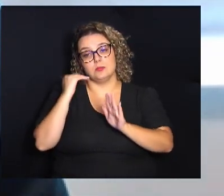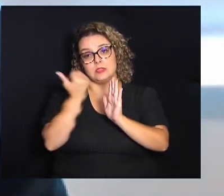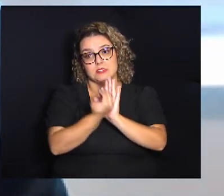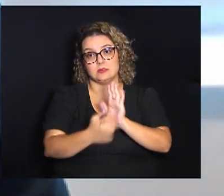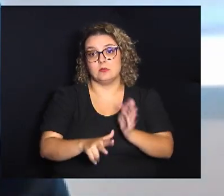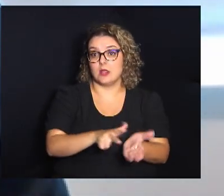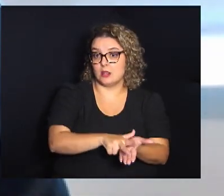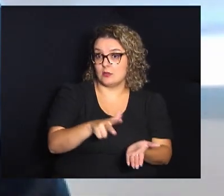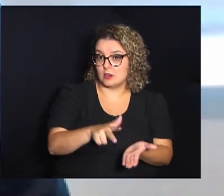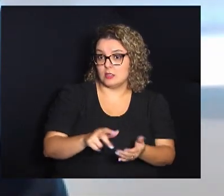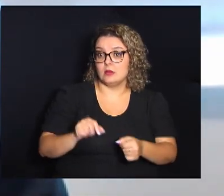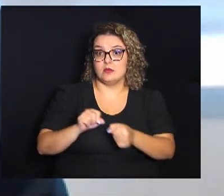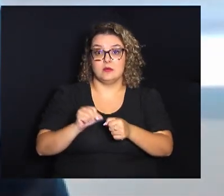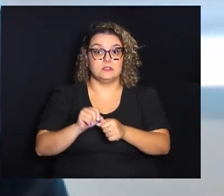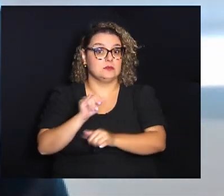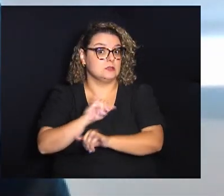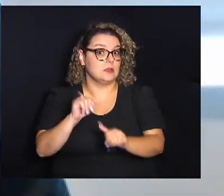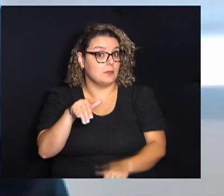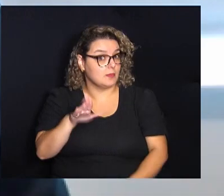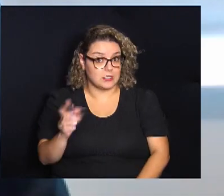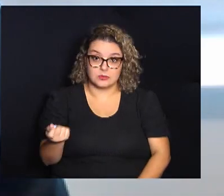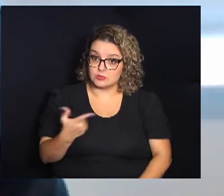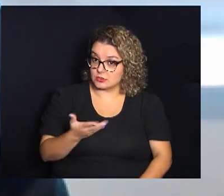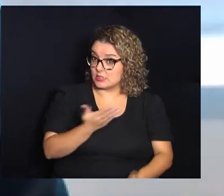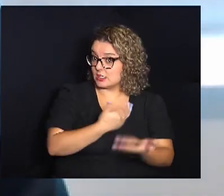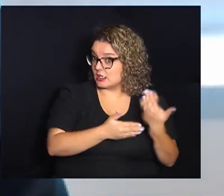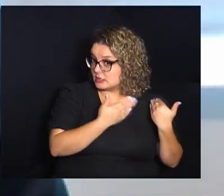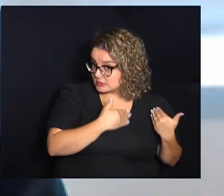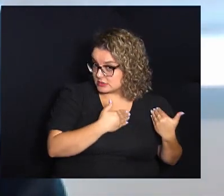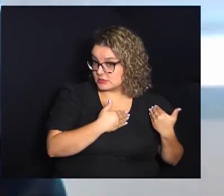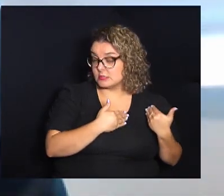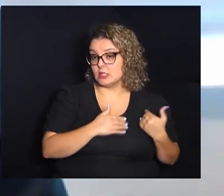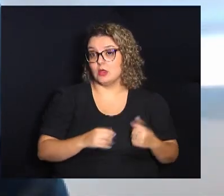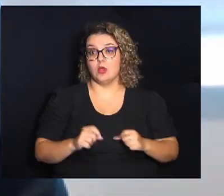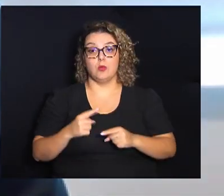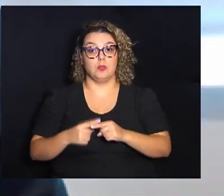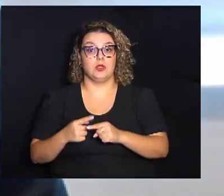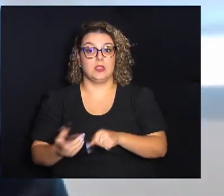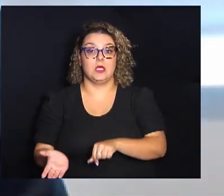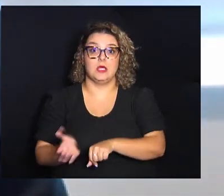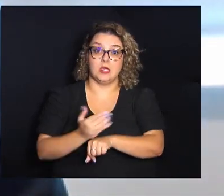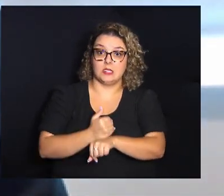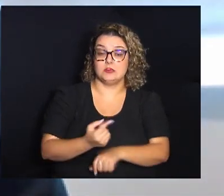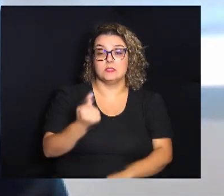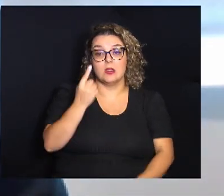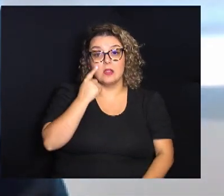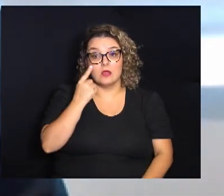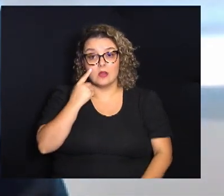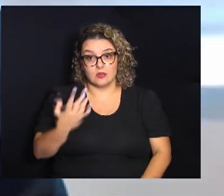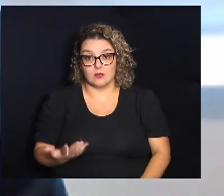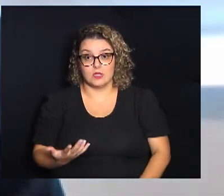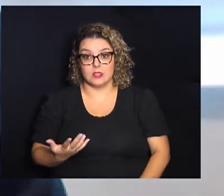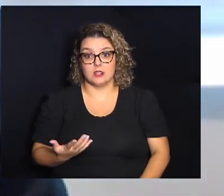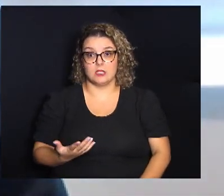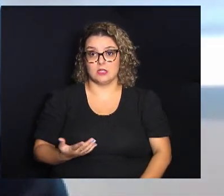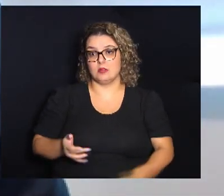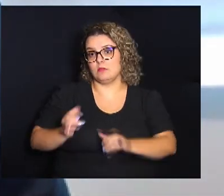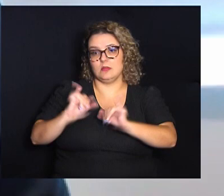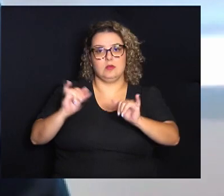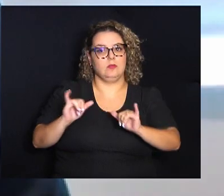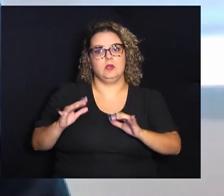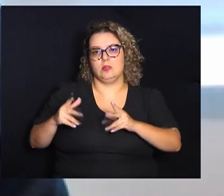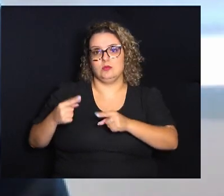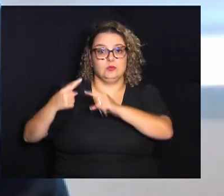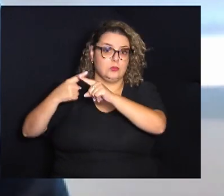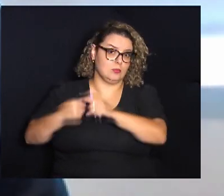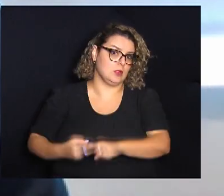fazer mais propaganda do que elas faziam anteriormente, né? Porque antes a gente via que havia propaganda delas em tudo quanto é competição de